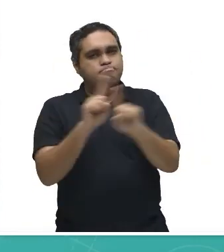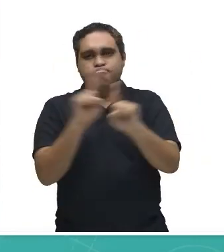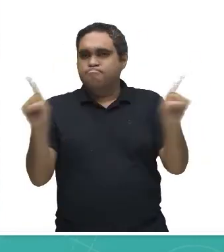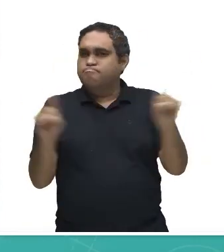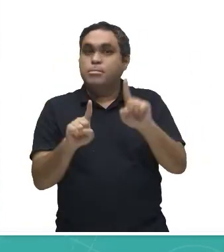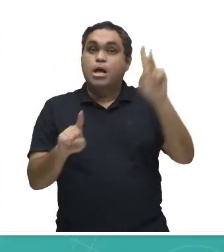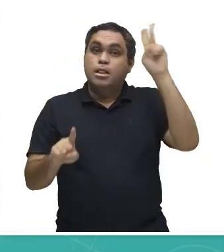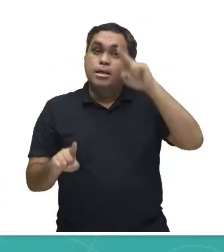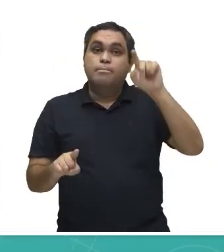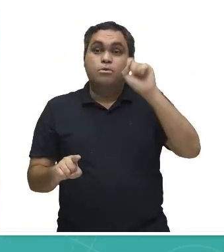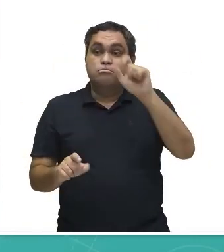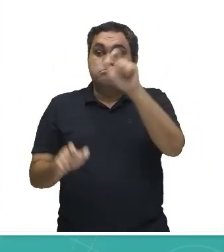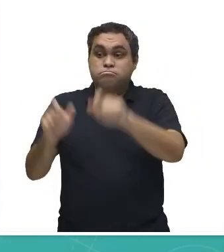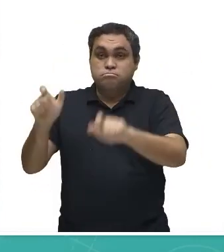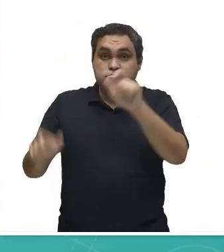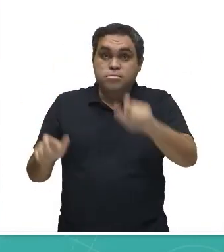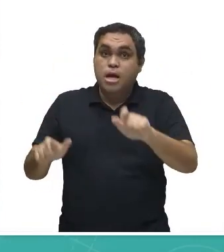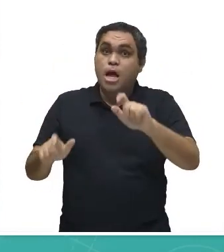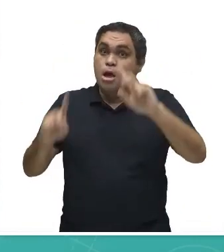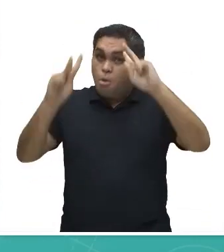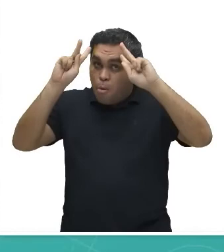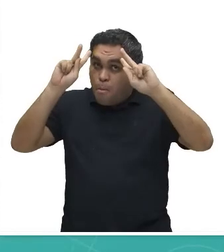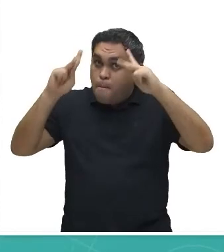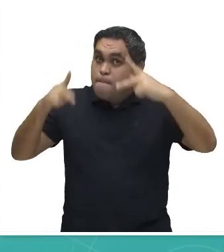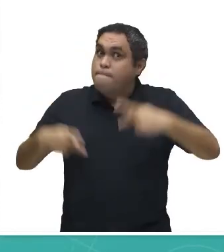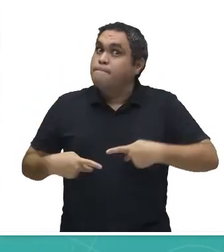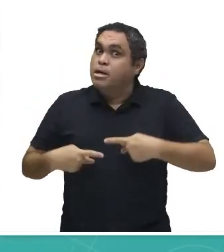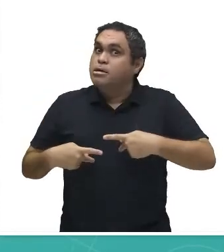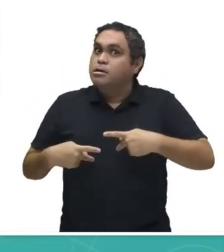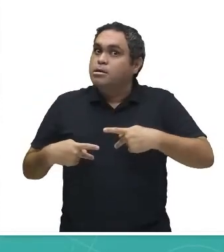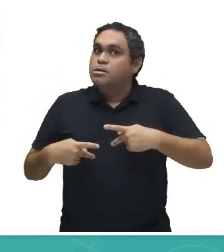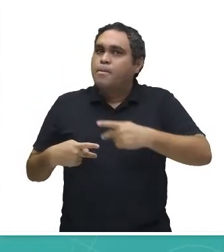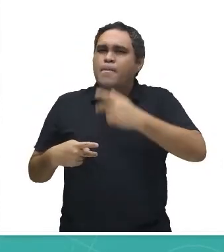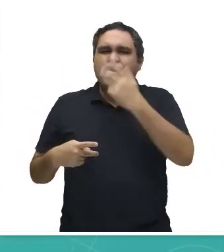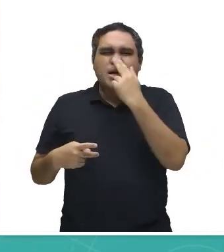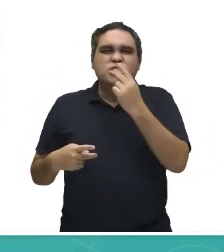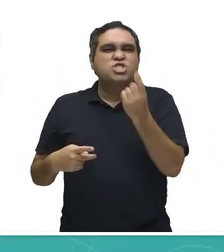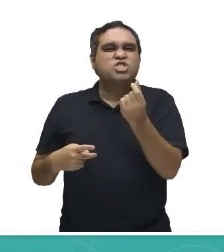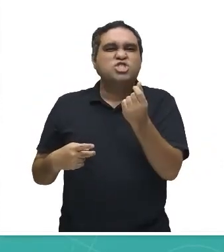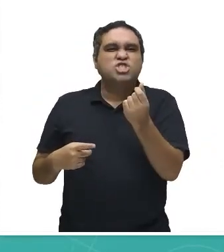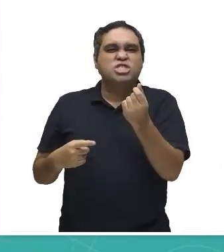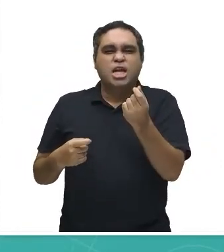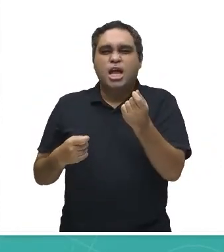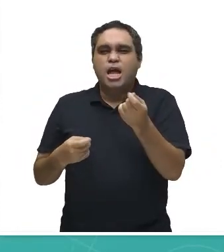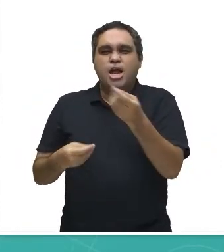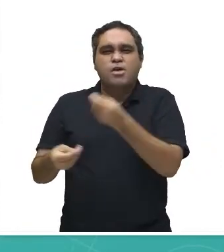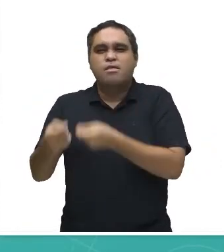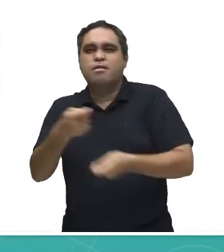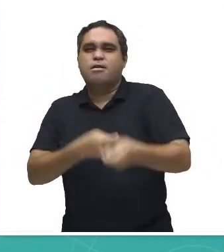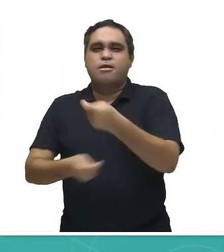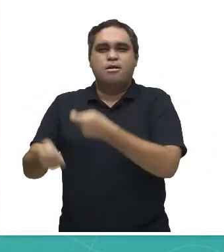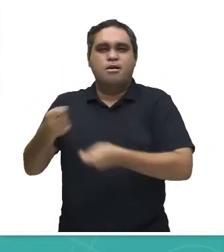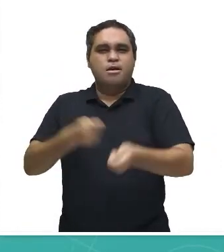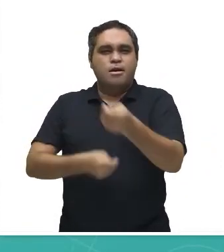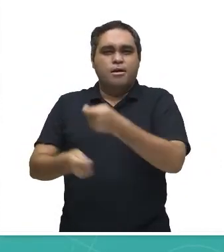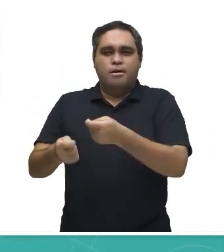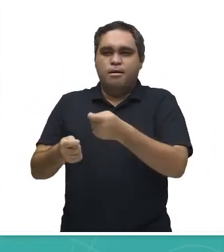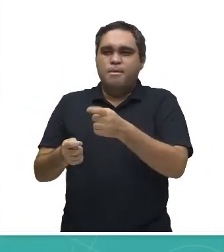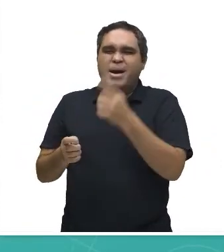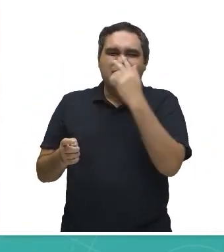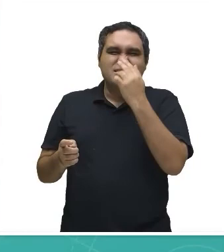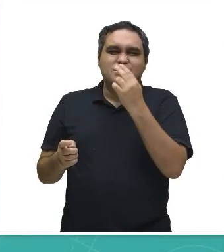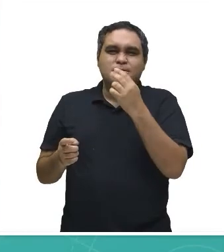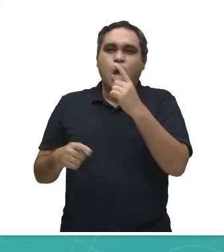humanos foram tratados como mercadorias, tratados como objetos, sem as menores condições de sobrevivência. E